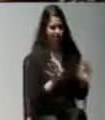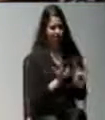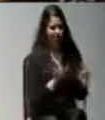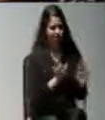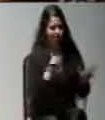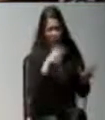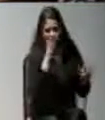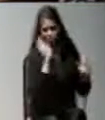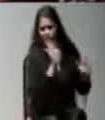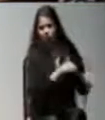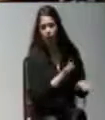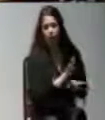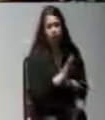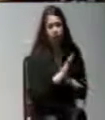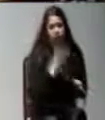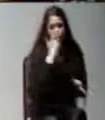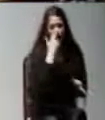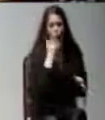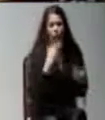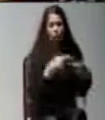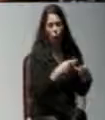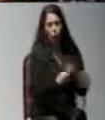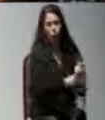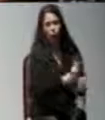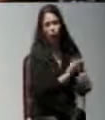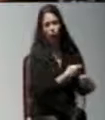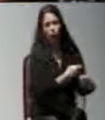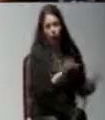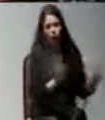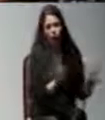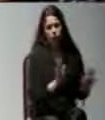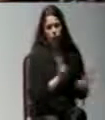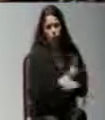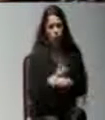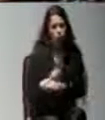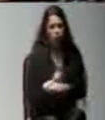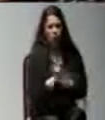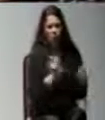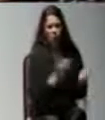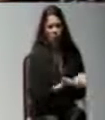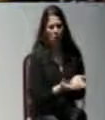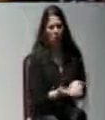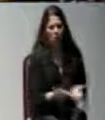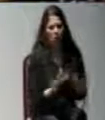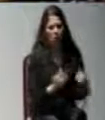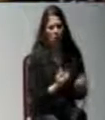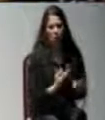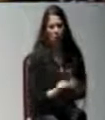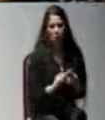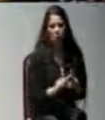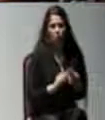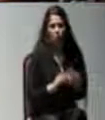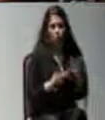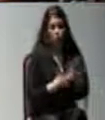que... Esta é a consumidor, quanto o